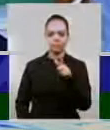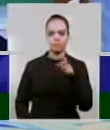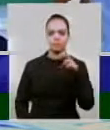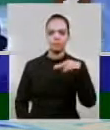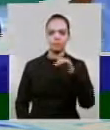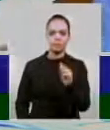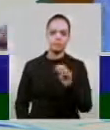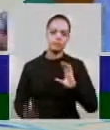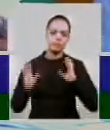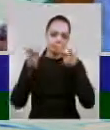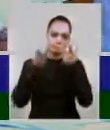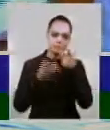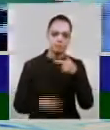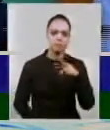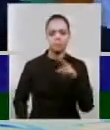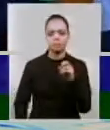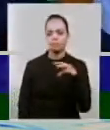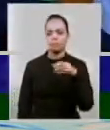eventos e promoções.